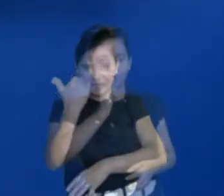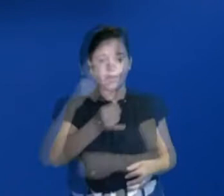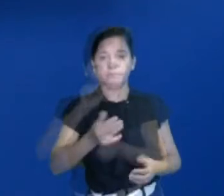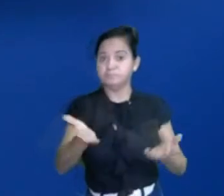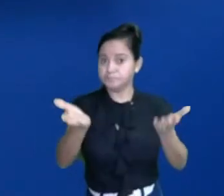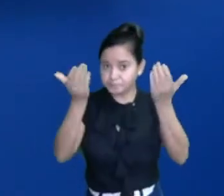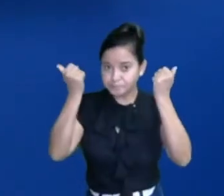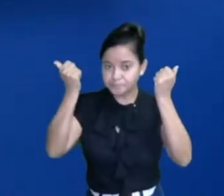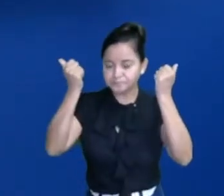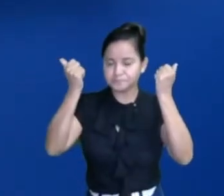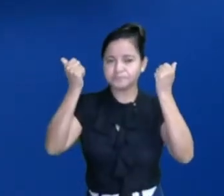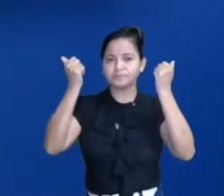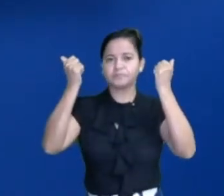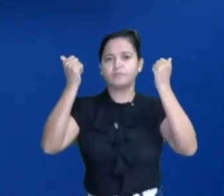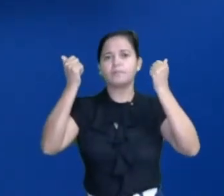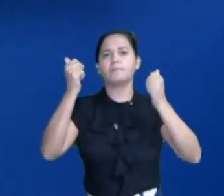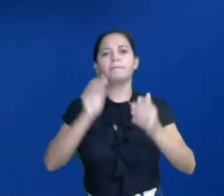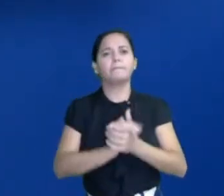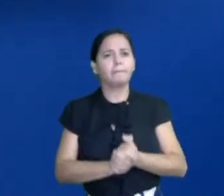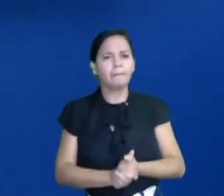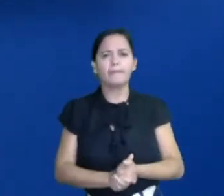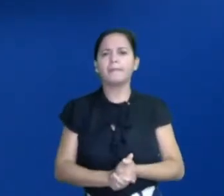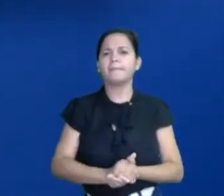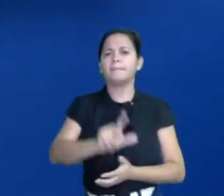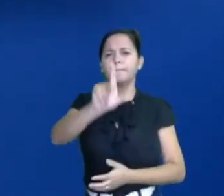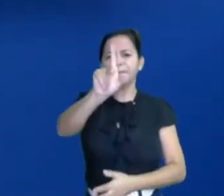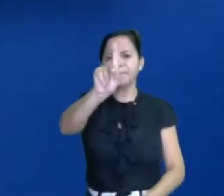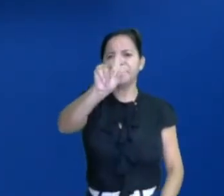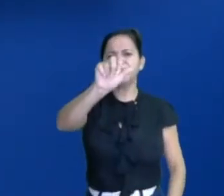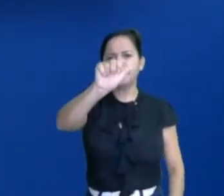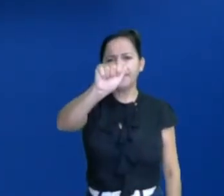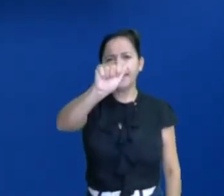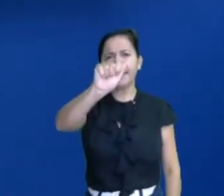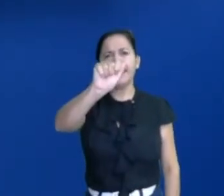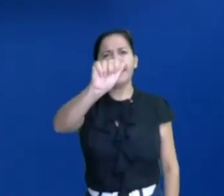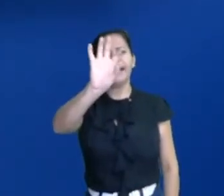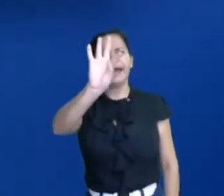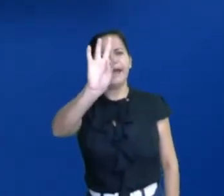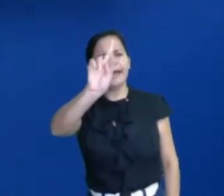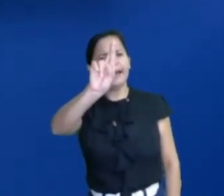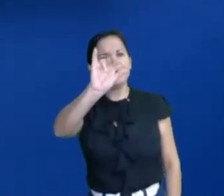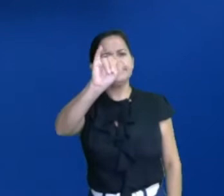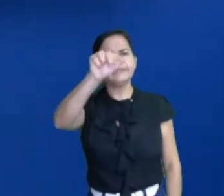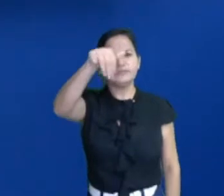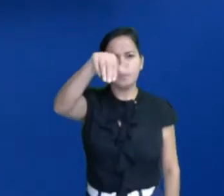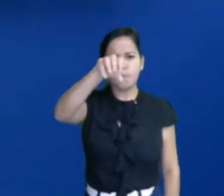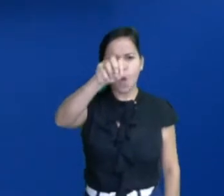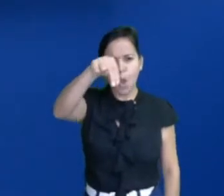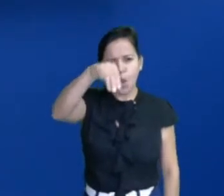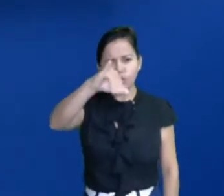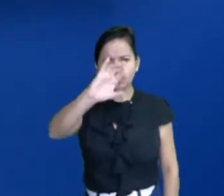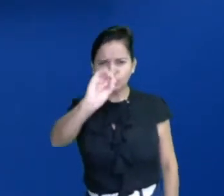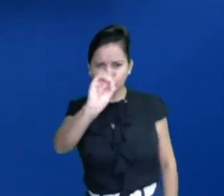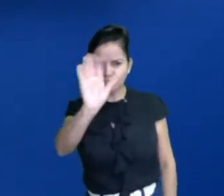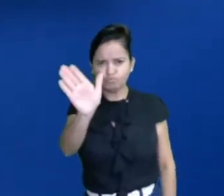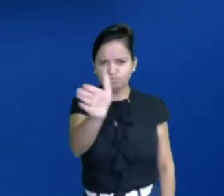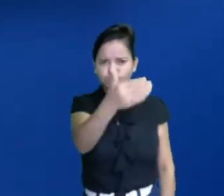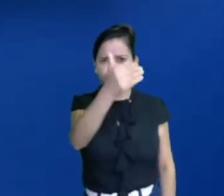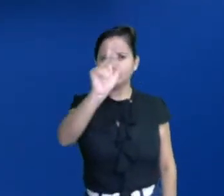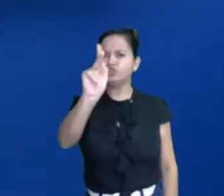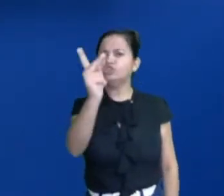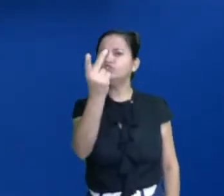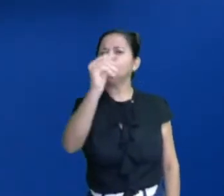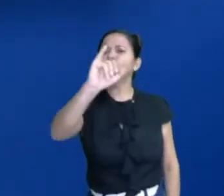história. Patrimônio histórico, o que é? Alguém já parou para pensar ou parou